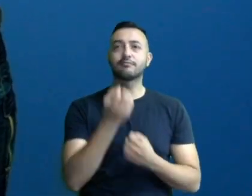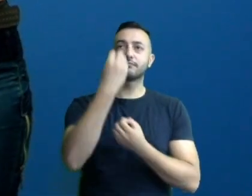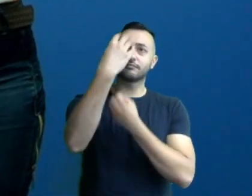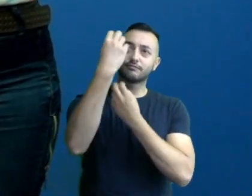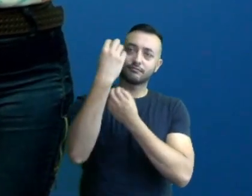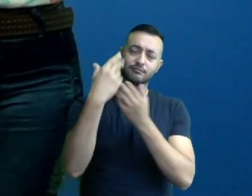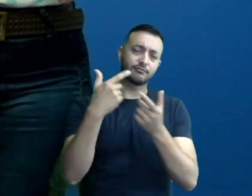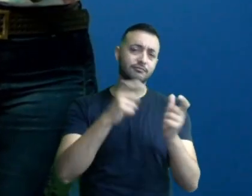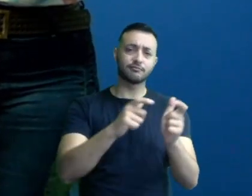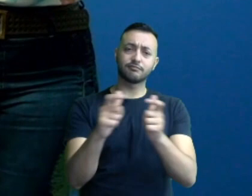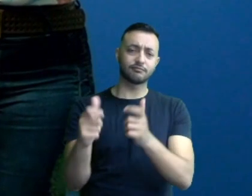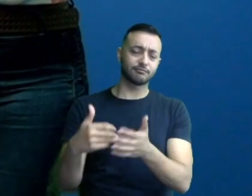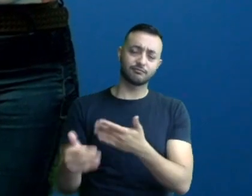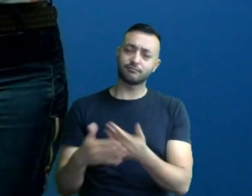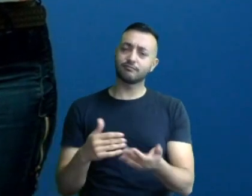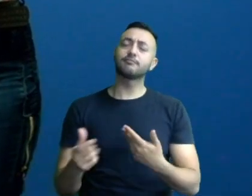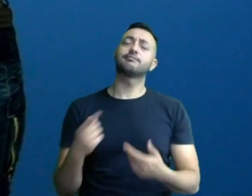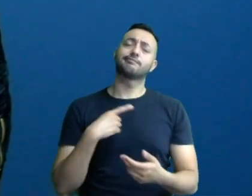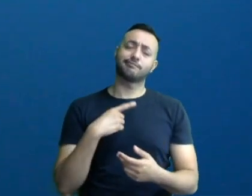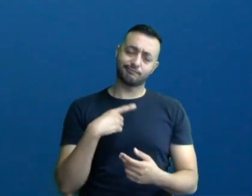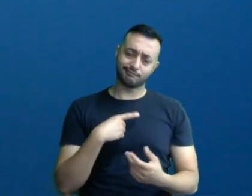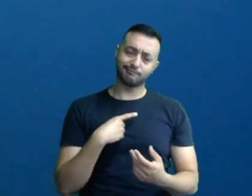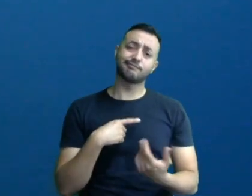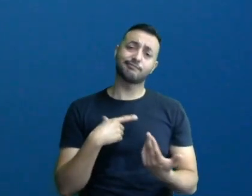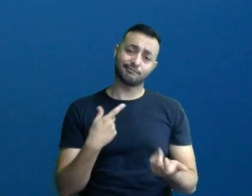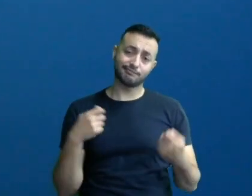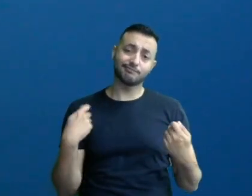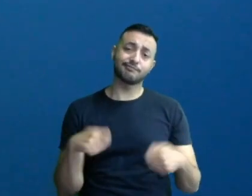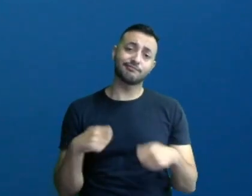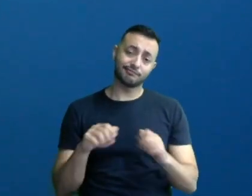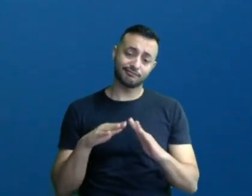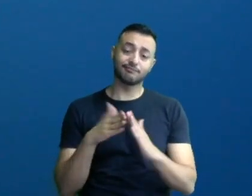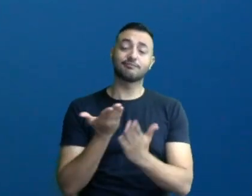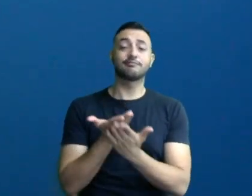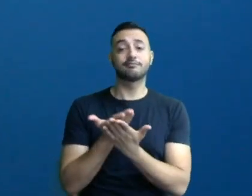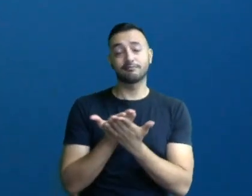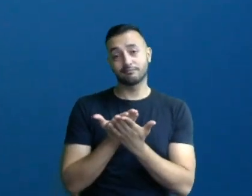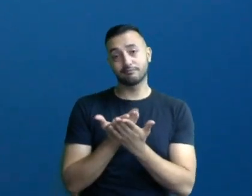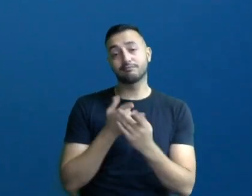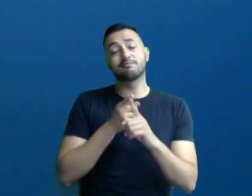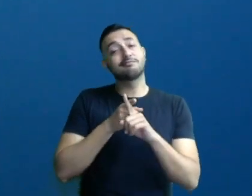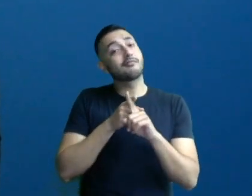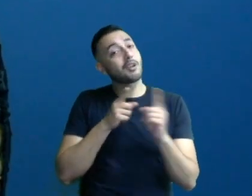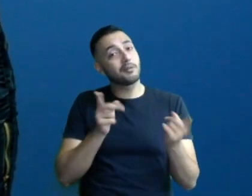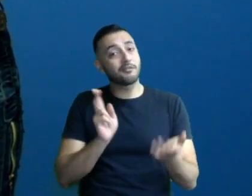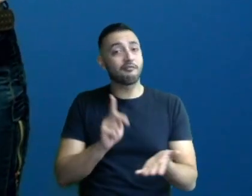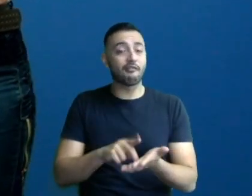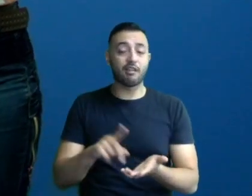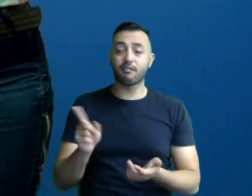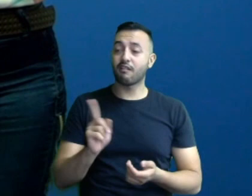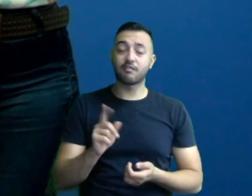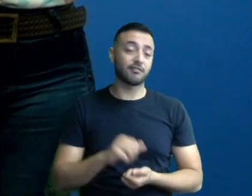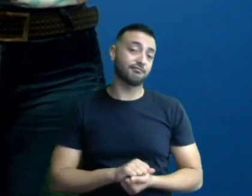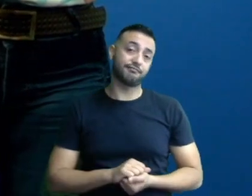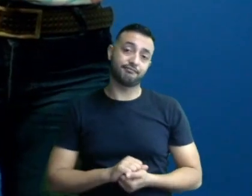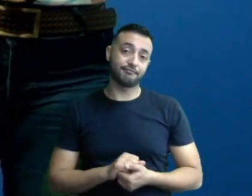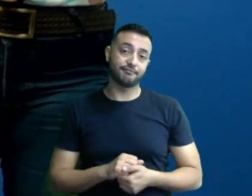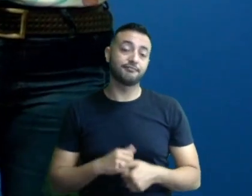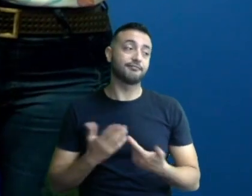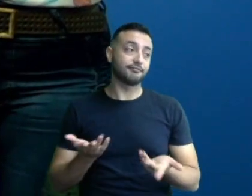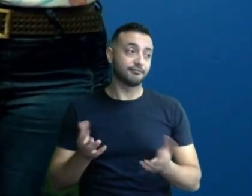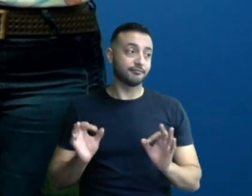encontra crianças que estão, que deveriam estar na escola, mas não estão, tá